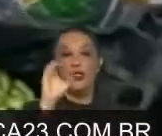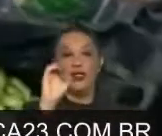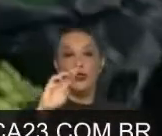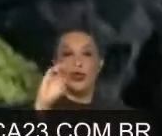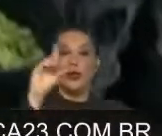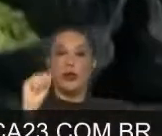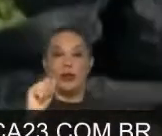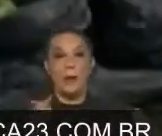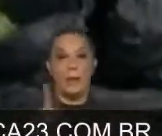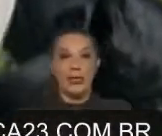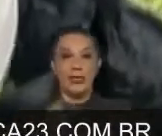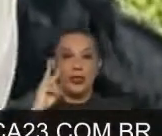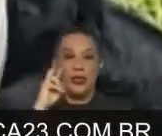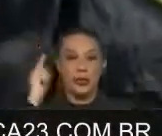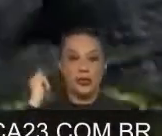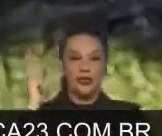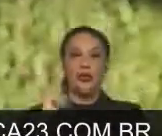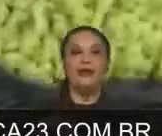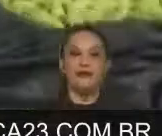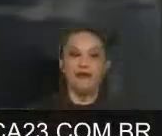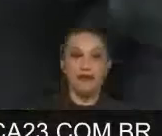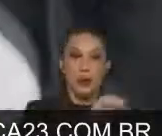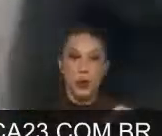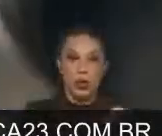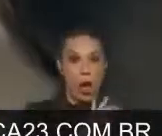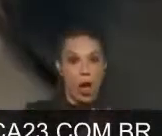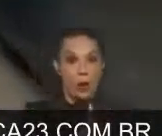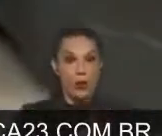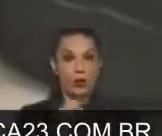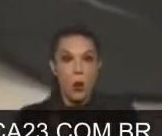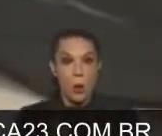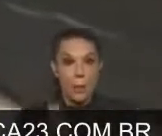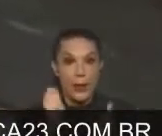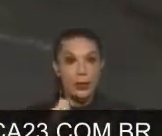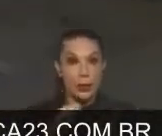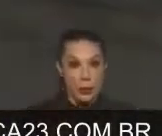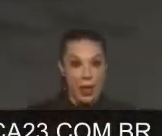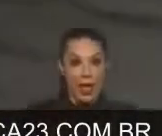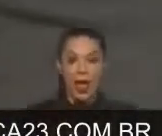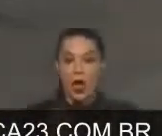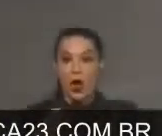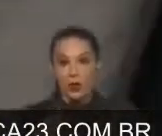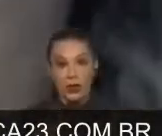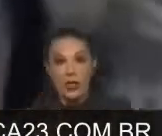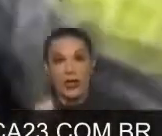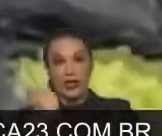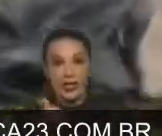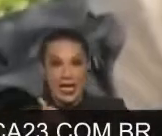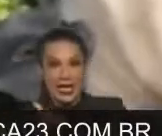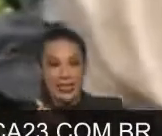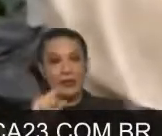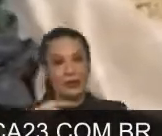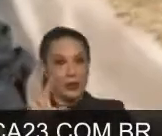preso nesta segunda, na Baixada Fluminense. Segundo a polícia, o preço médio do feijão fradinho custa